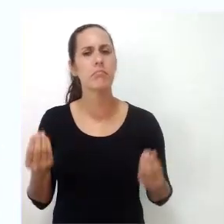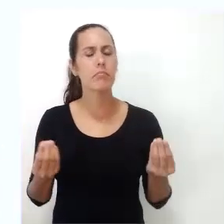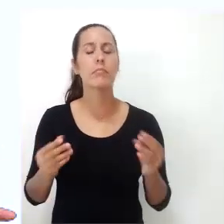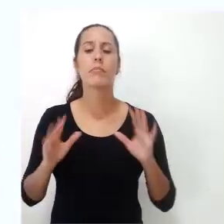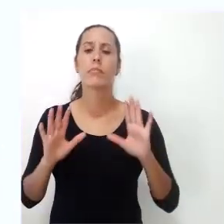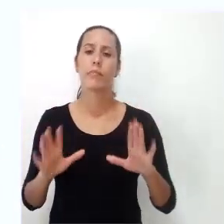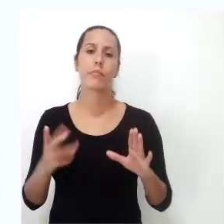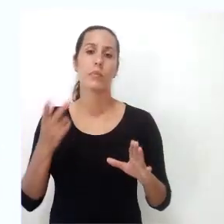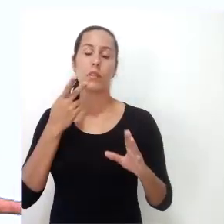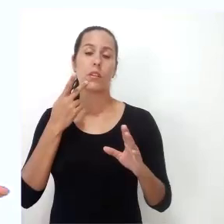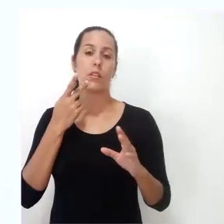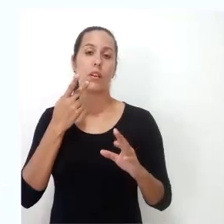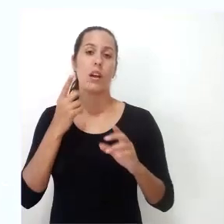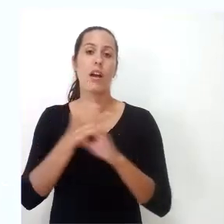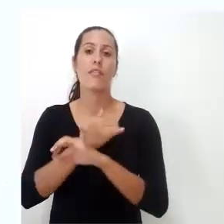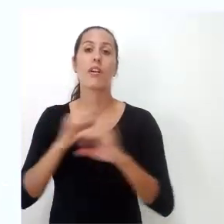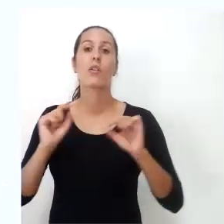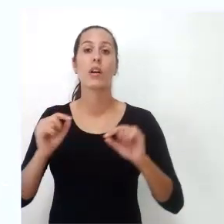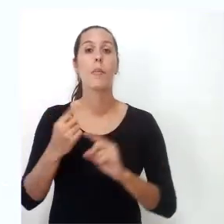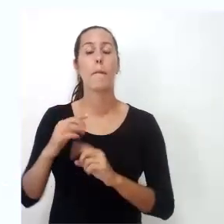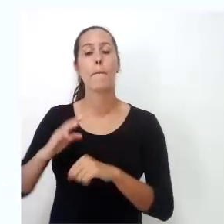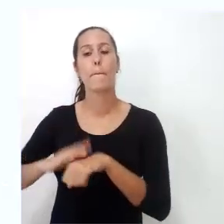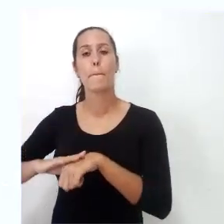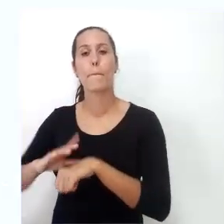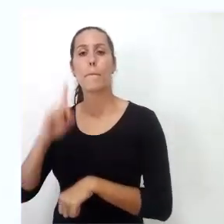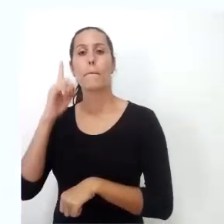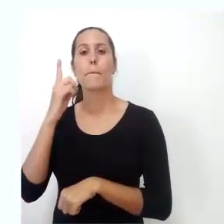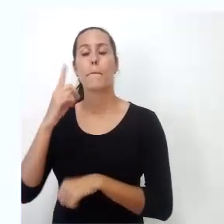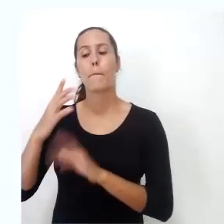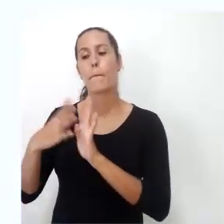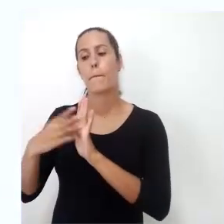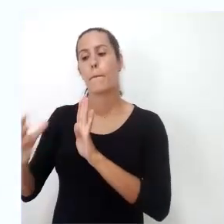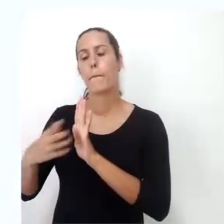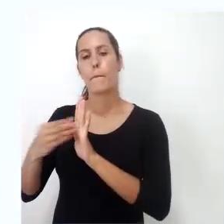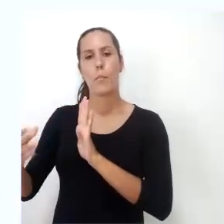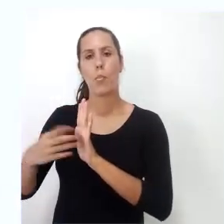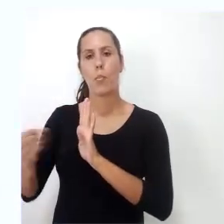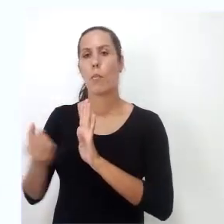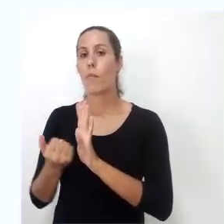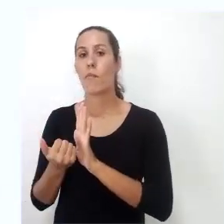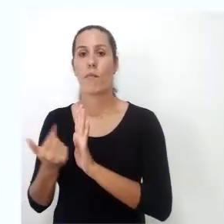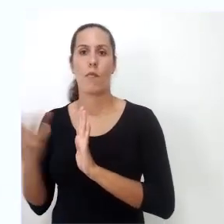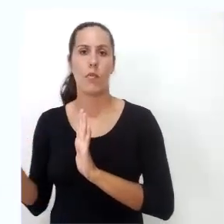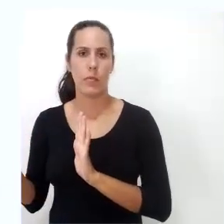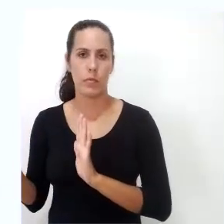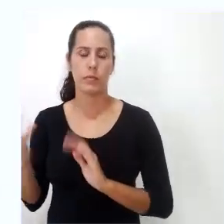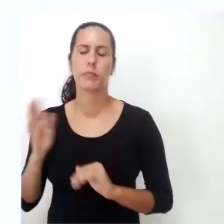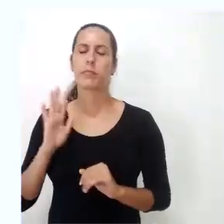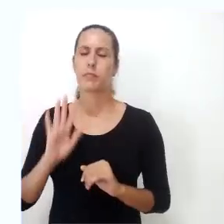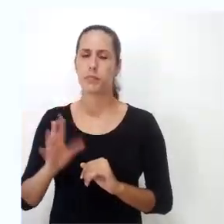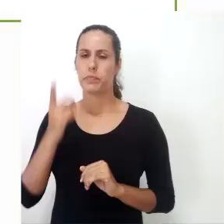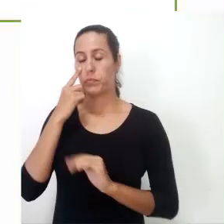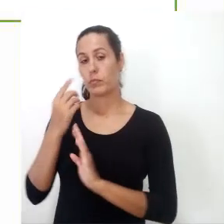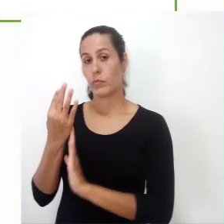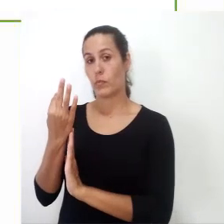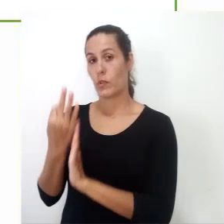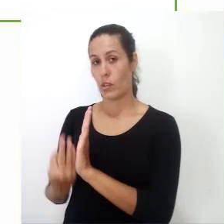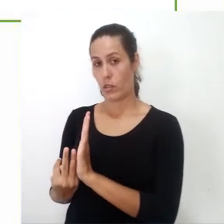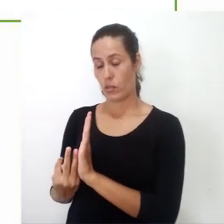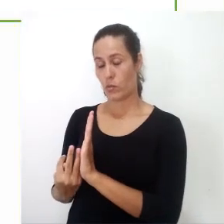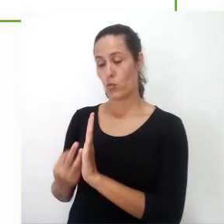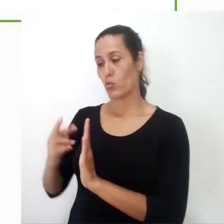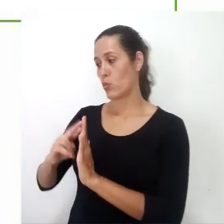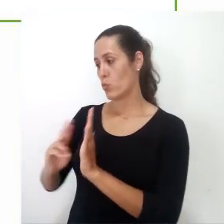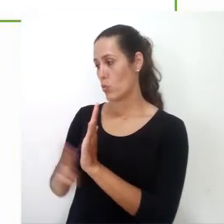multimodal? Multimodal já traz a ideia de que há mais de uma modalidade. Vamos ver aqui? Os